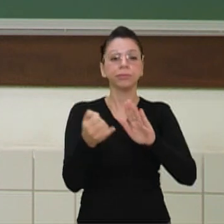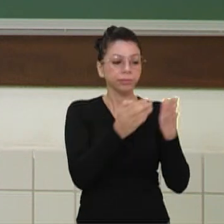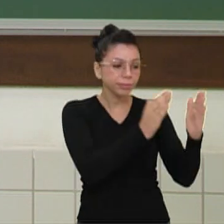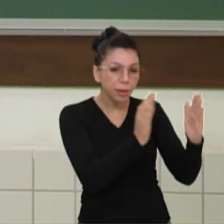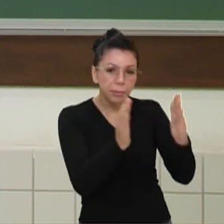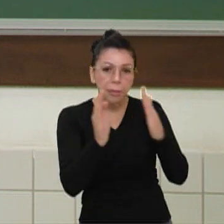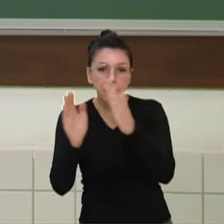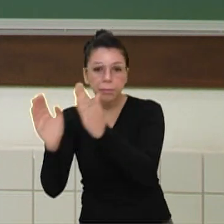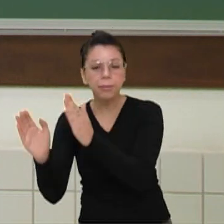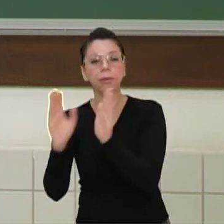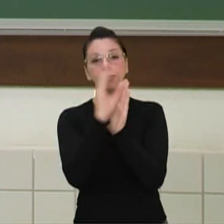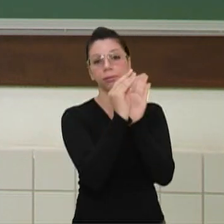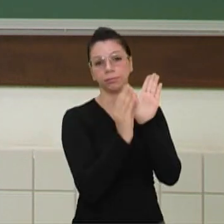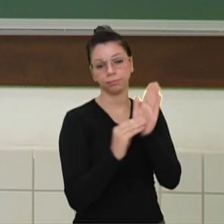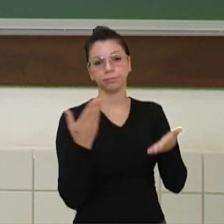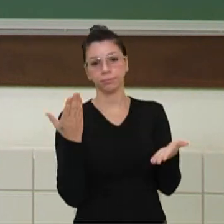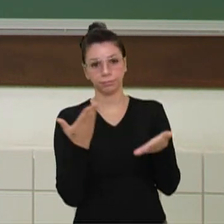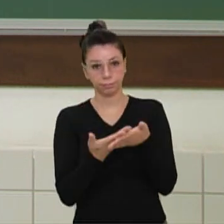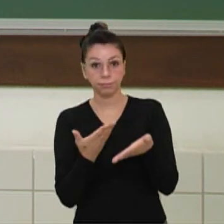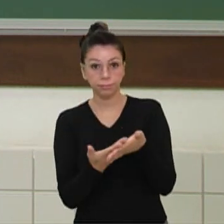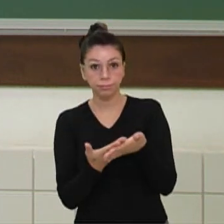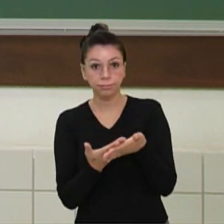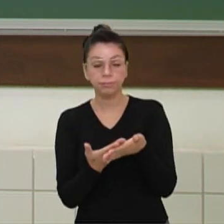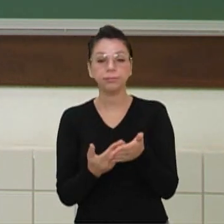sequência de conteúdos que estudamos.